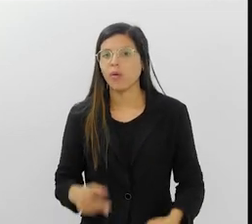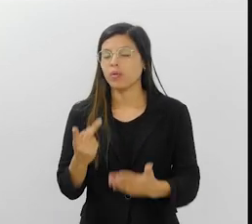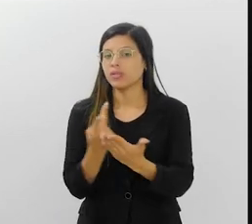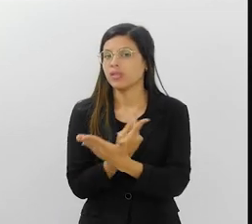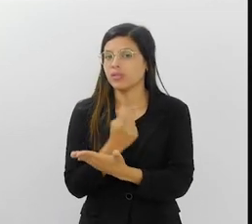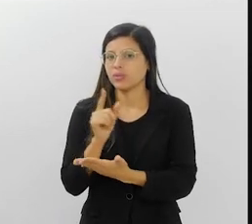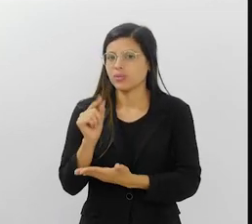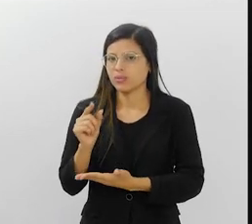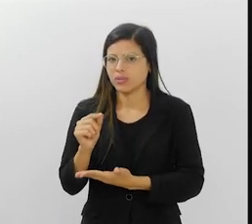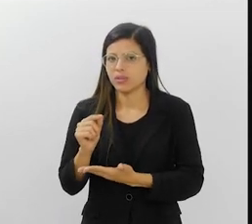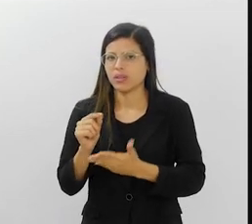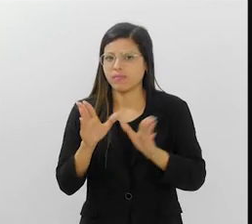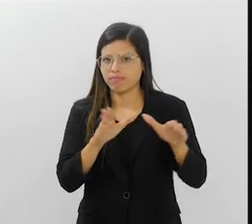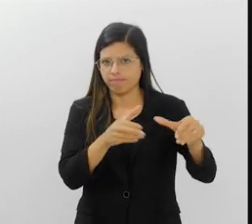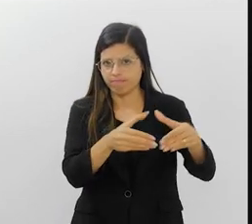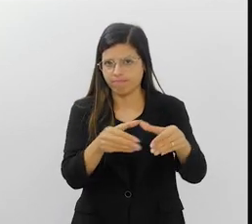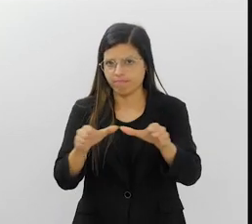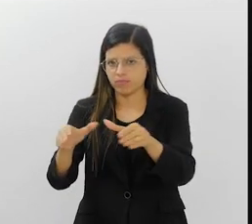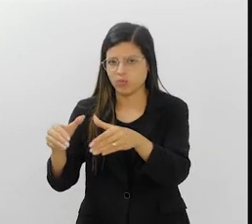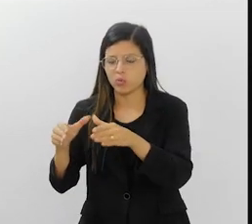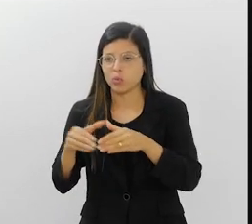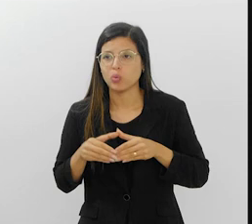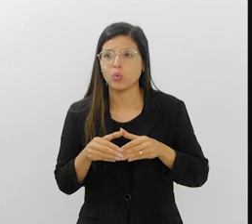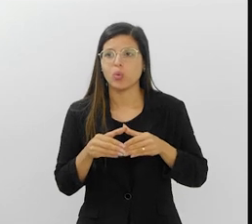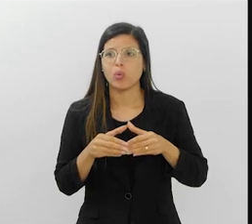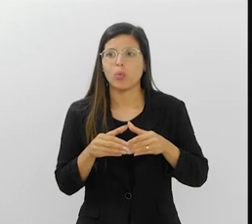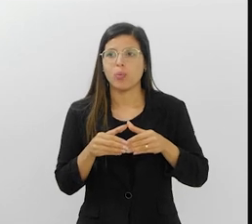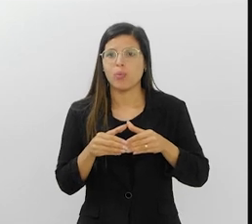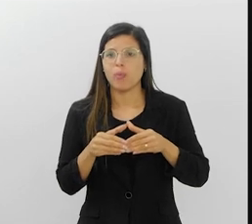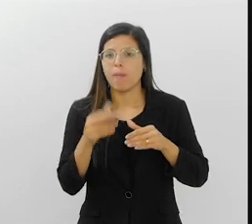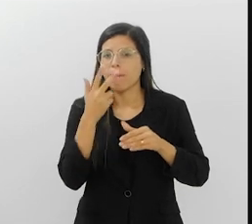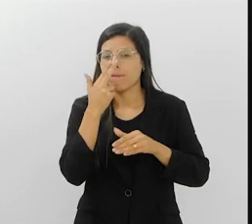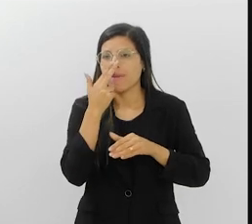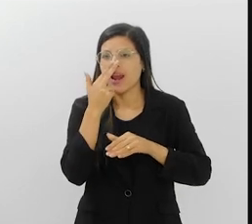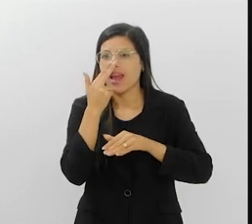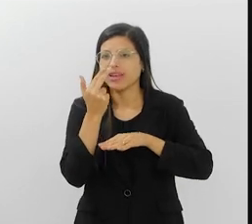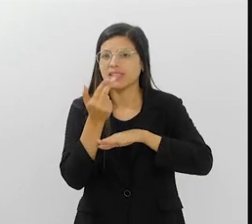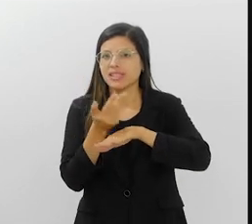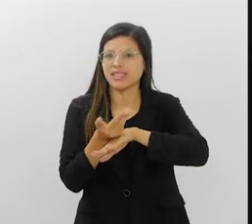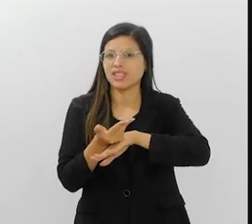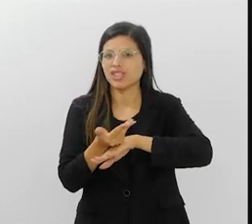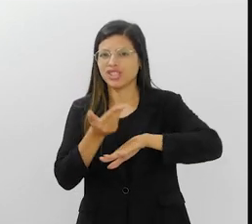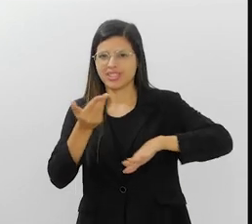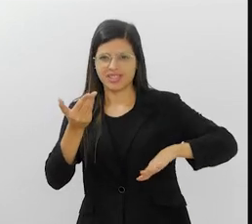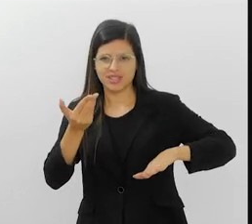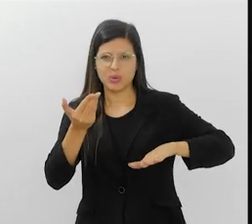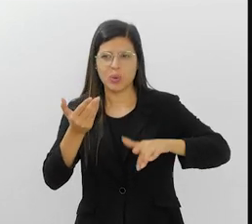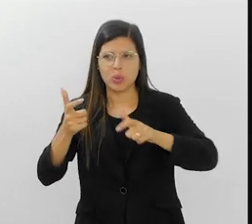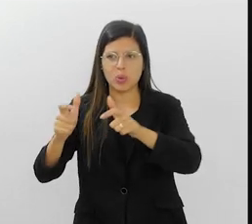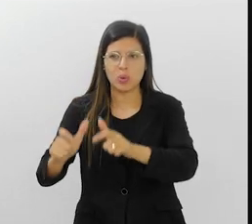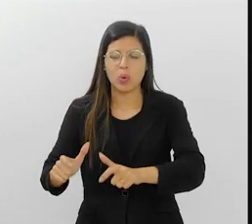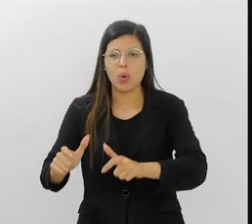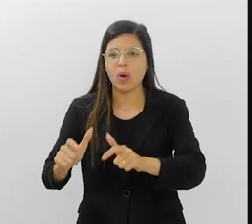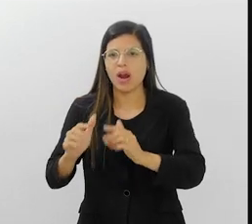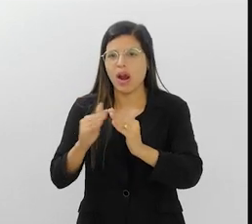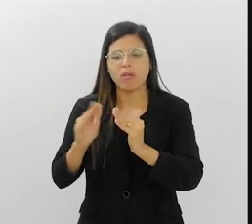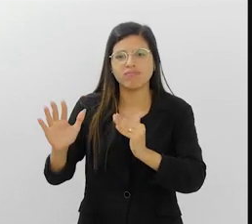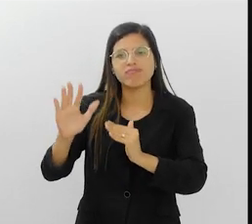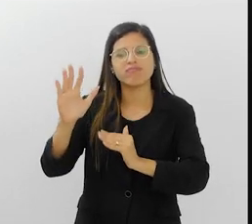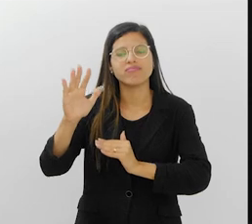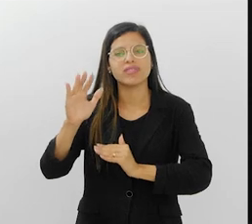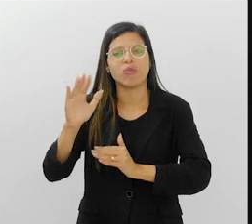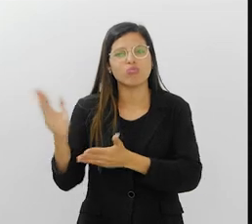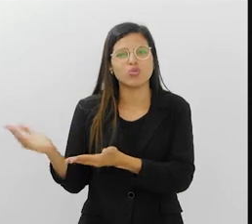acontece, Mauro? Muitas escolas, grande maioria das escolas, se distanciaram de suas comunidades. É verdade. O jovem